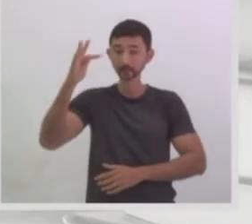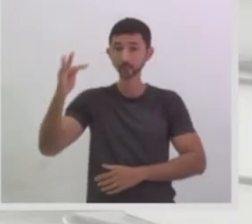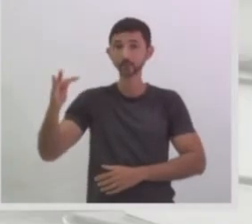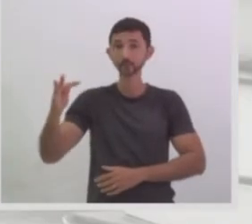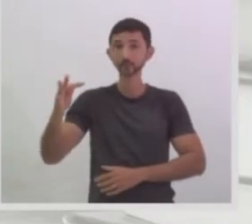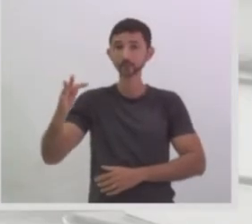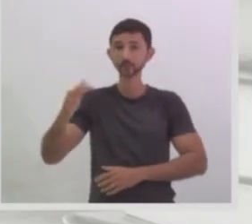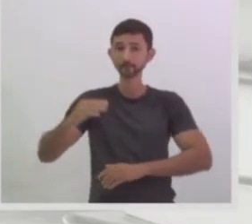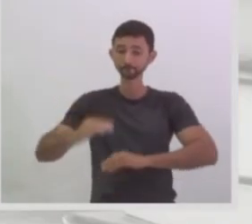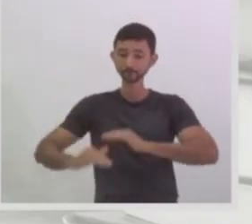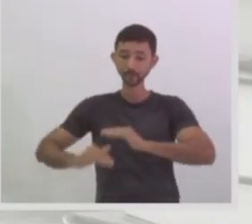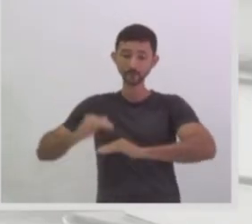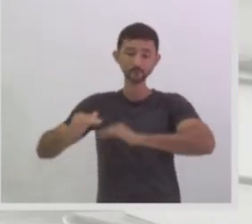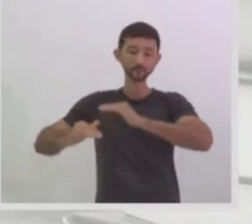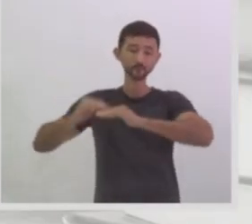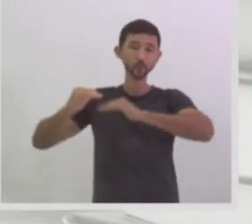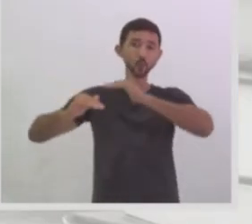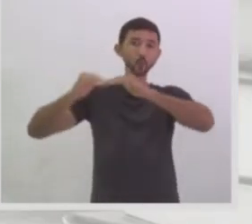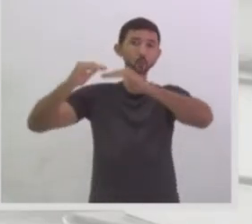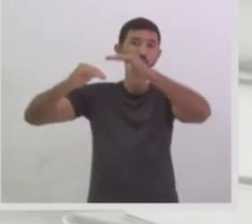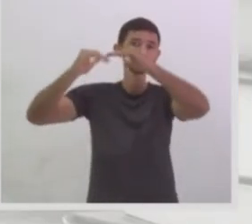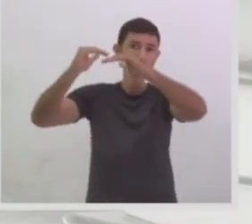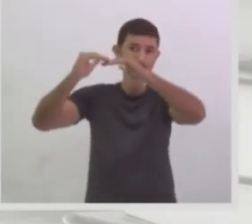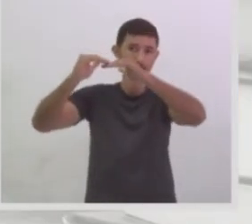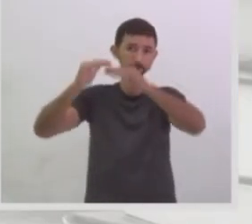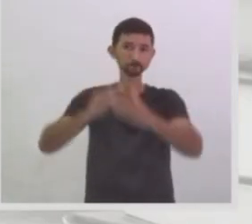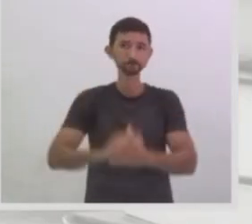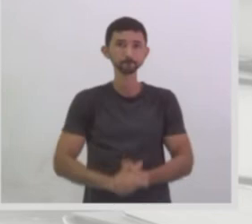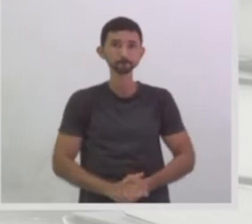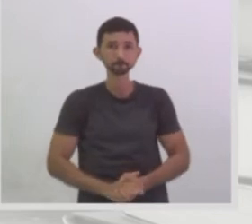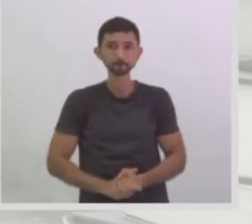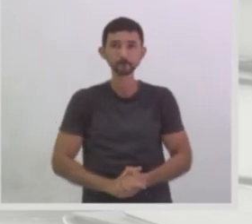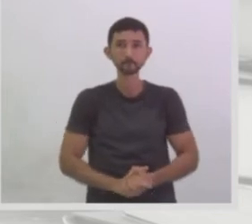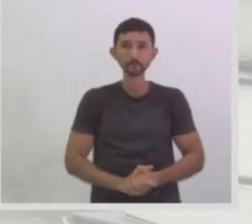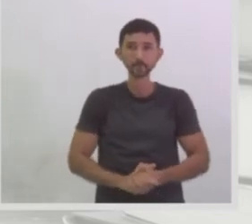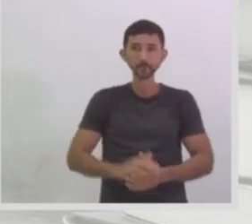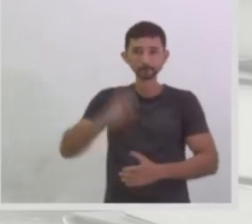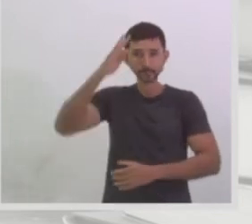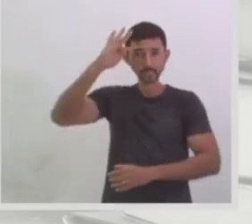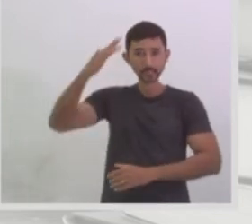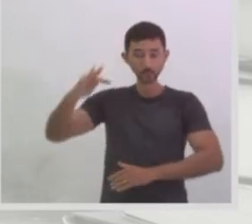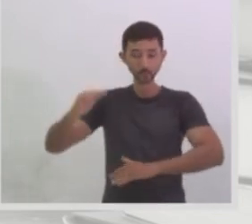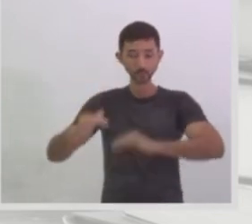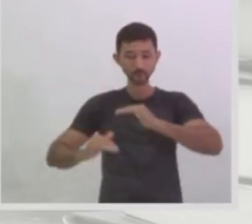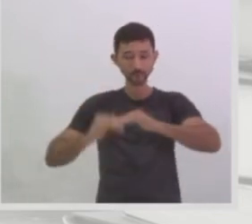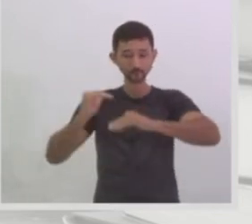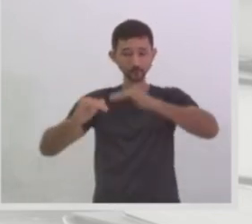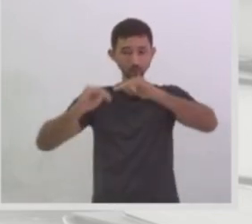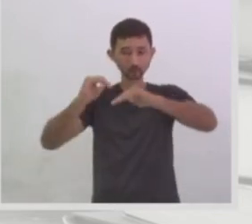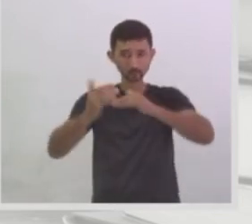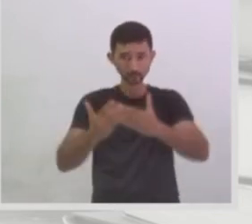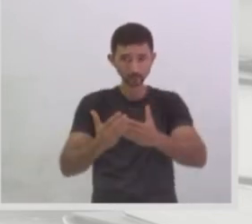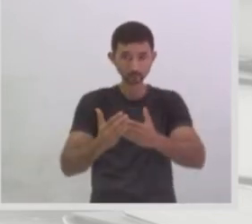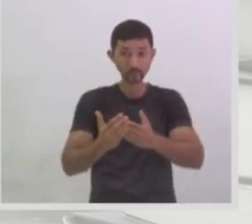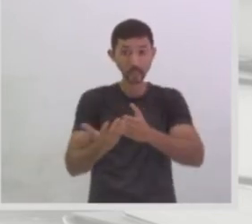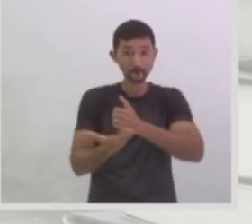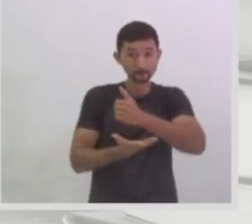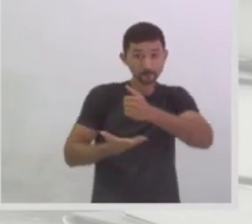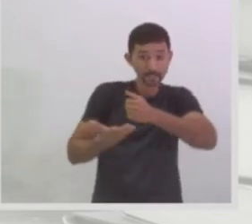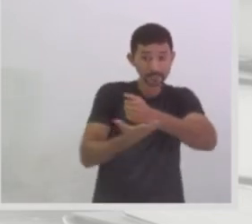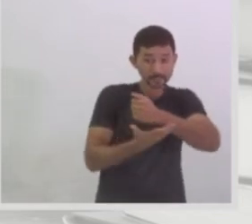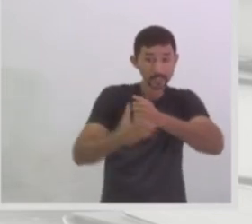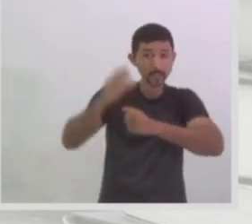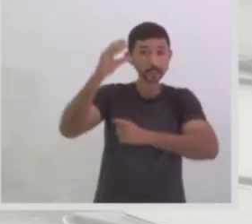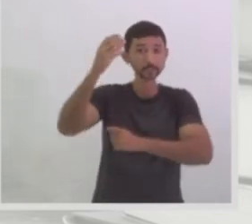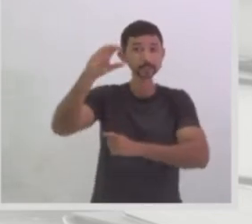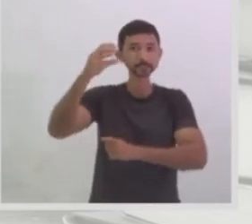teoria evolucionista. Tá? A teoria evolucionista é baseada na ciência e